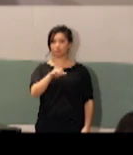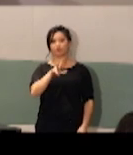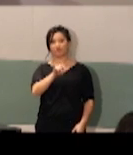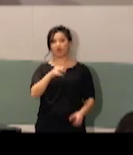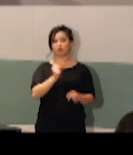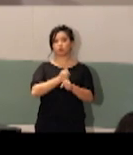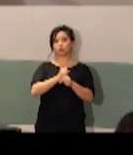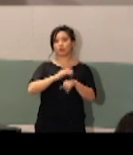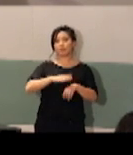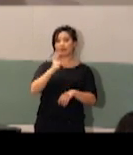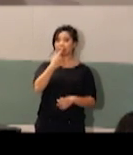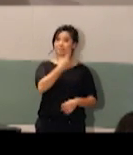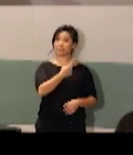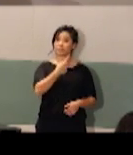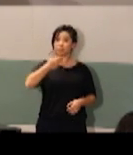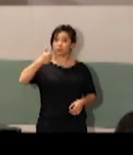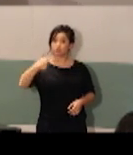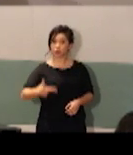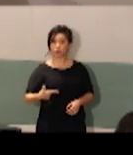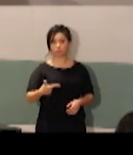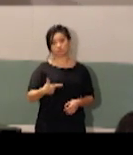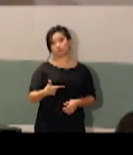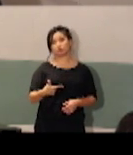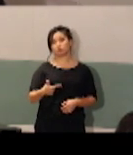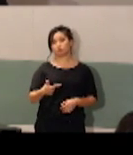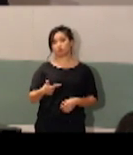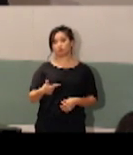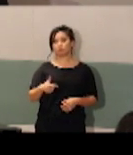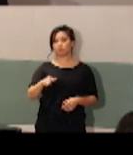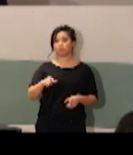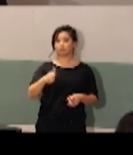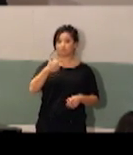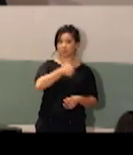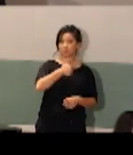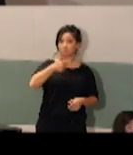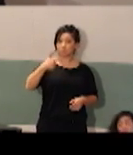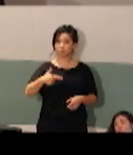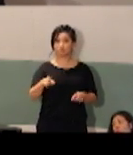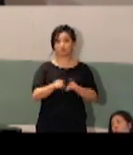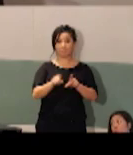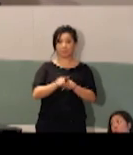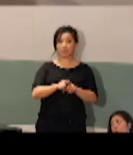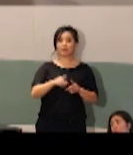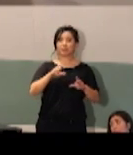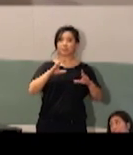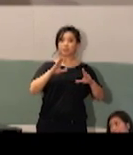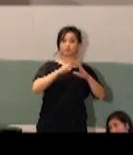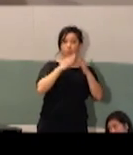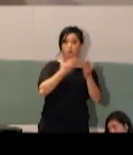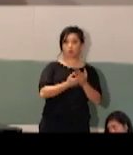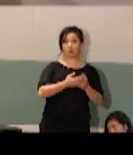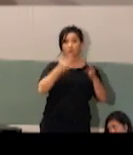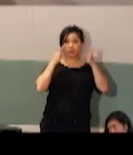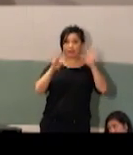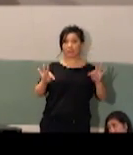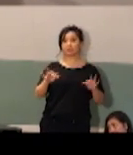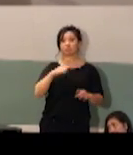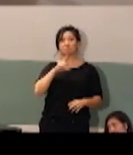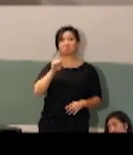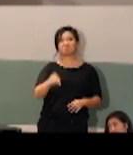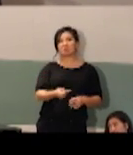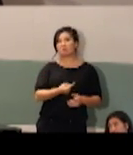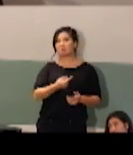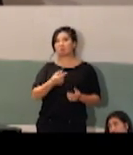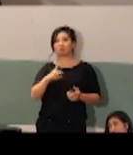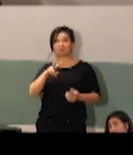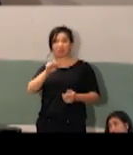25 mil vagas. Mas também no ensino técnico, quando eu assumi, tinha 1.200 vagas de ensino técnico. Hoje tem 19 mil vagas de